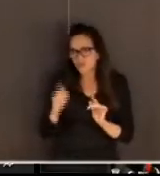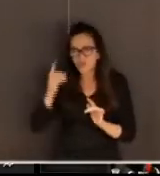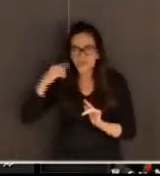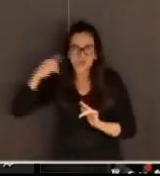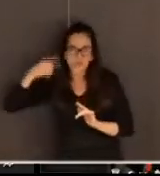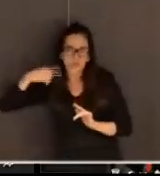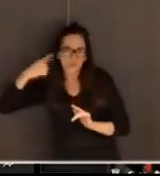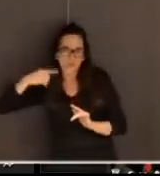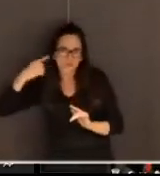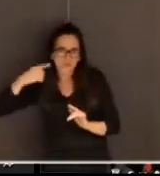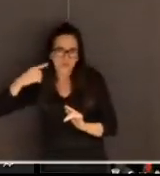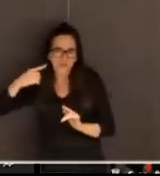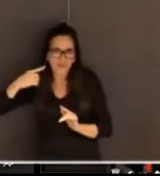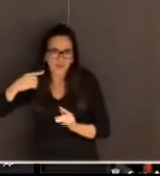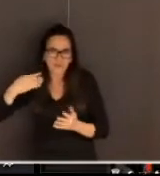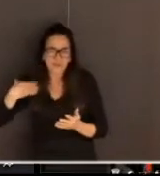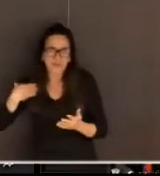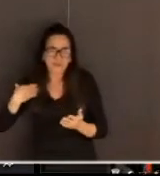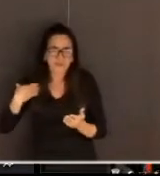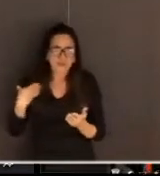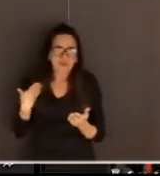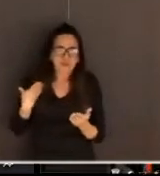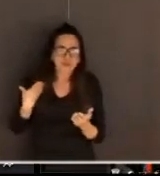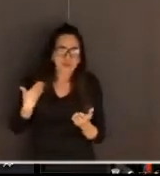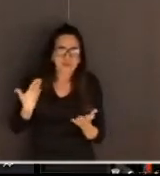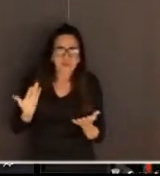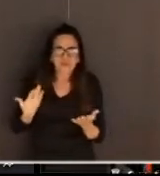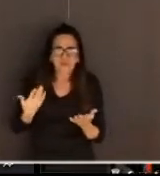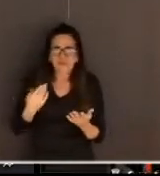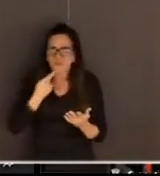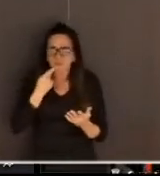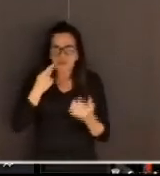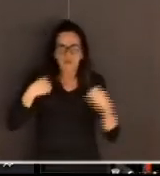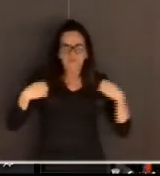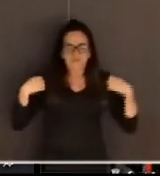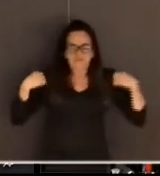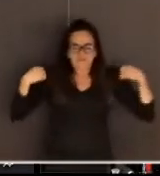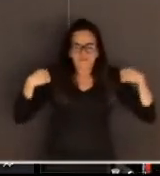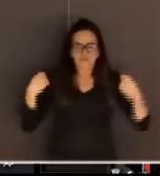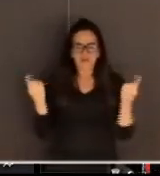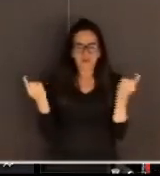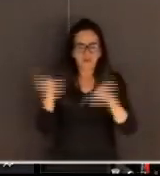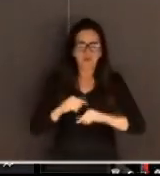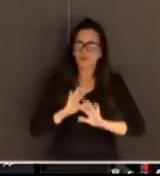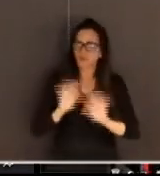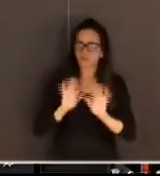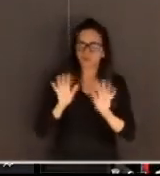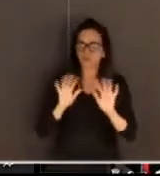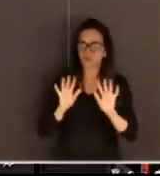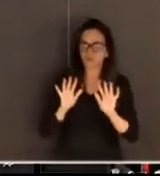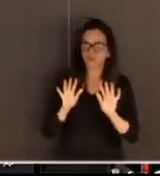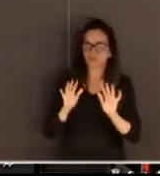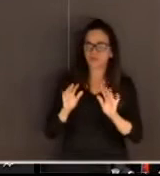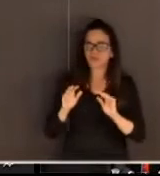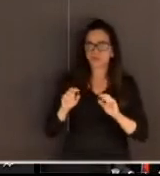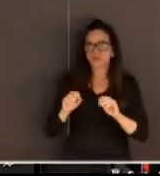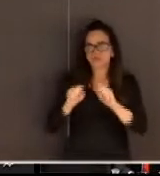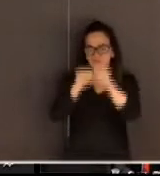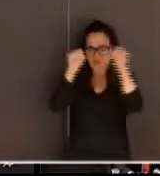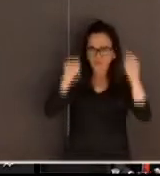advogado não impugnou a utilização das roupas do sistema prisional